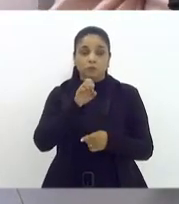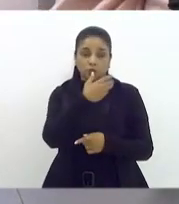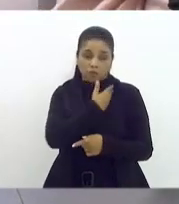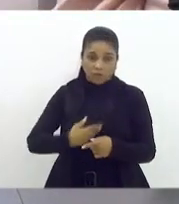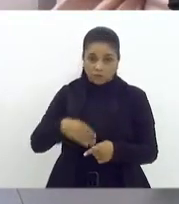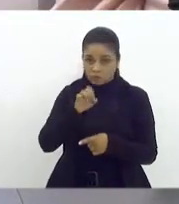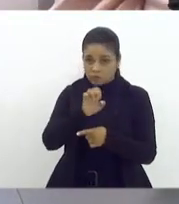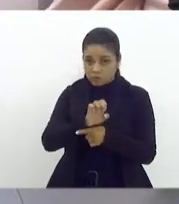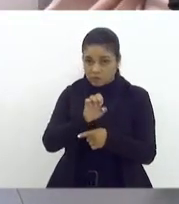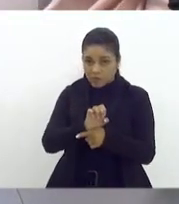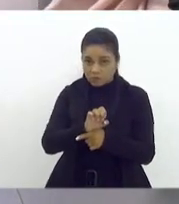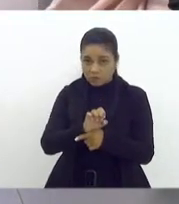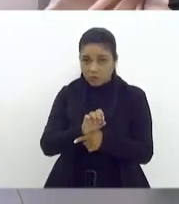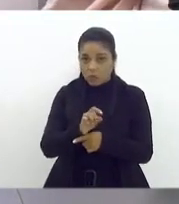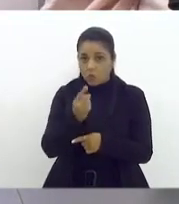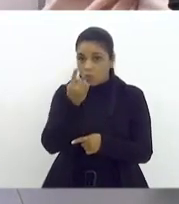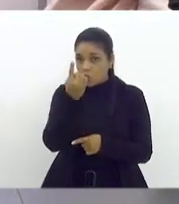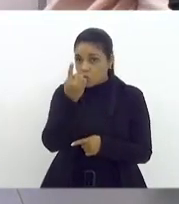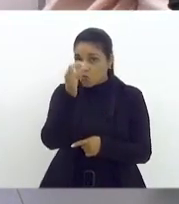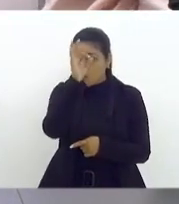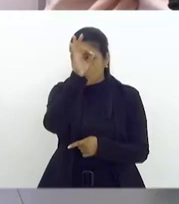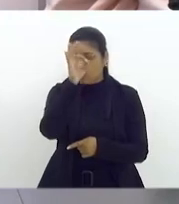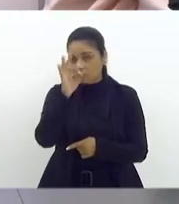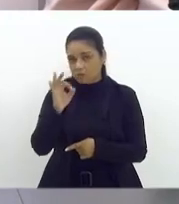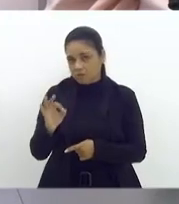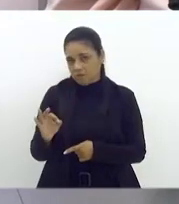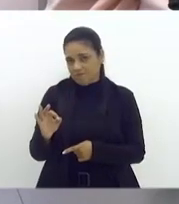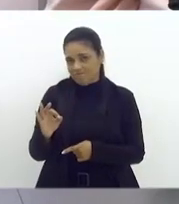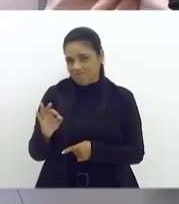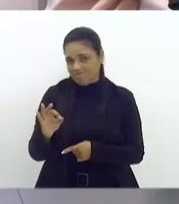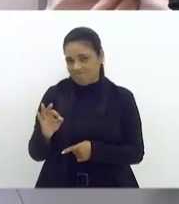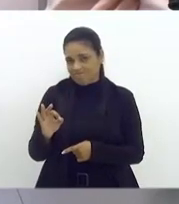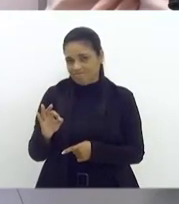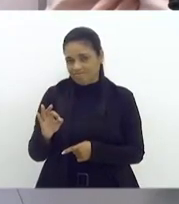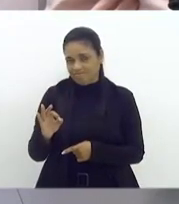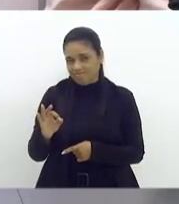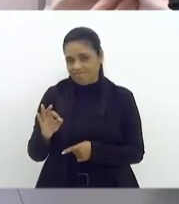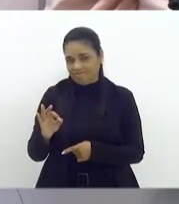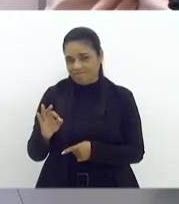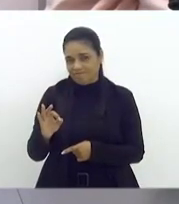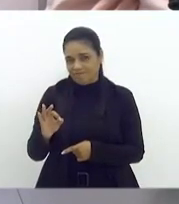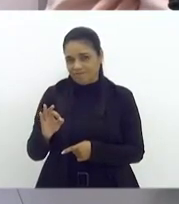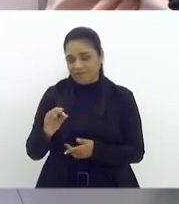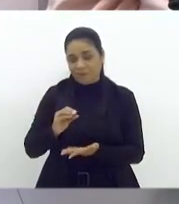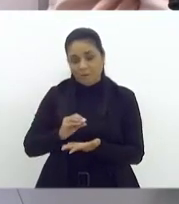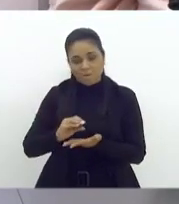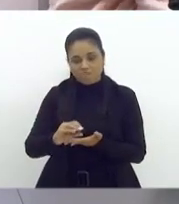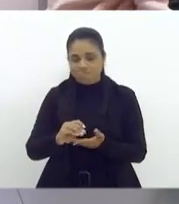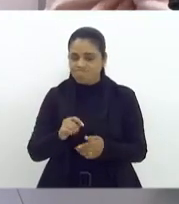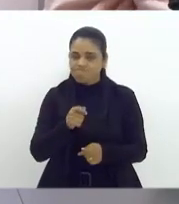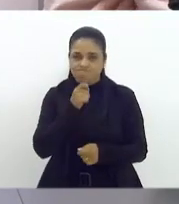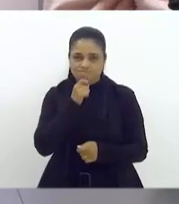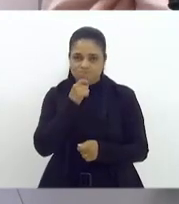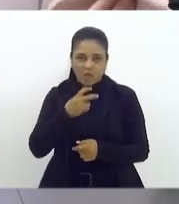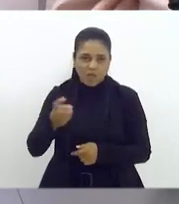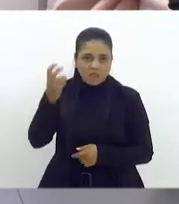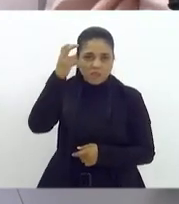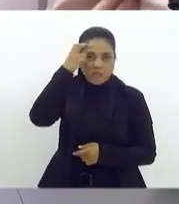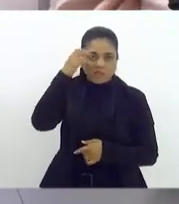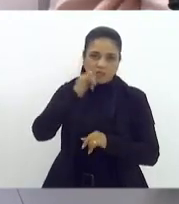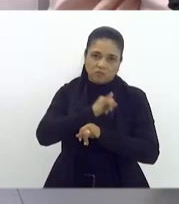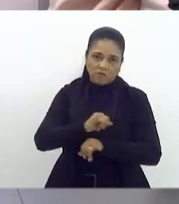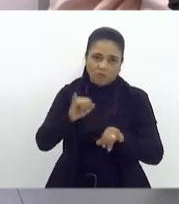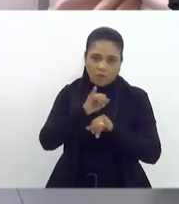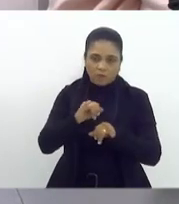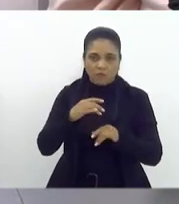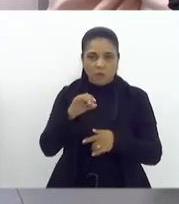é não chega a 1% o orçamento destinado para inteligência e informação hoje na Polícia